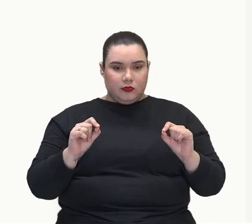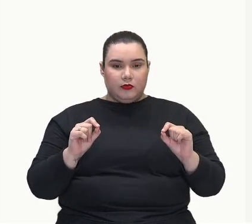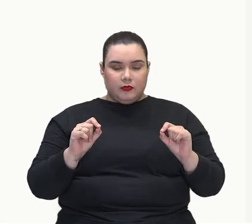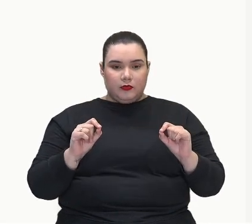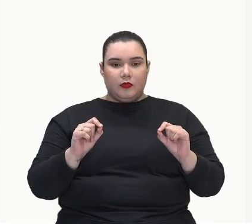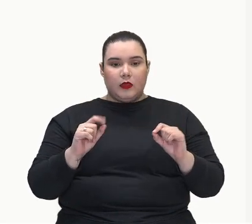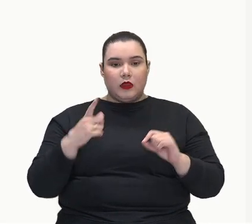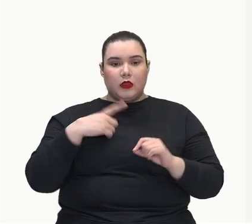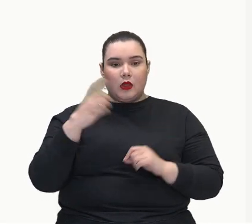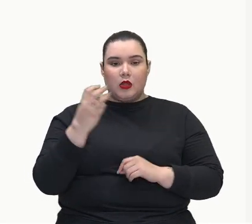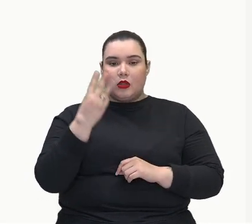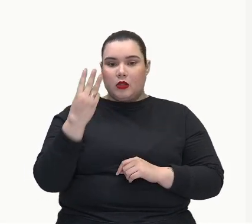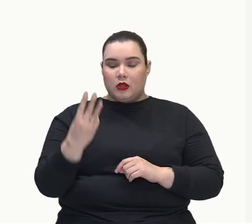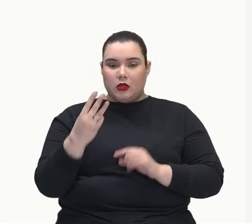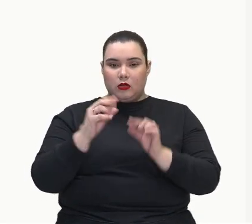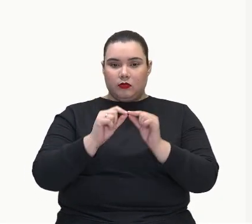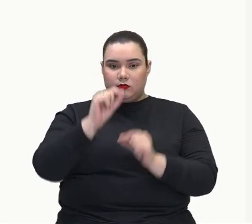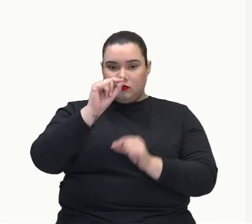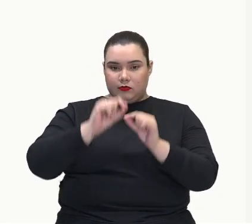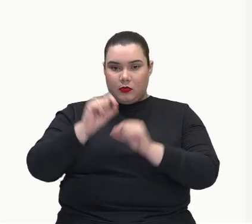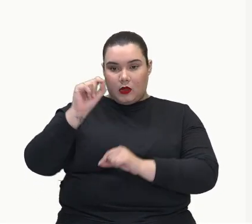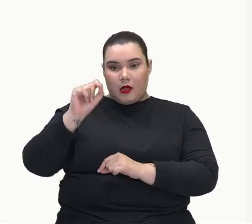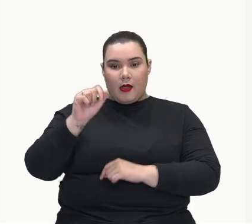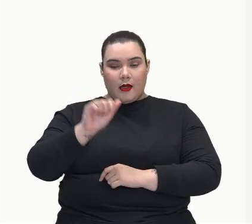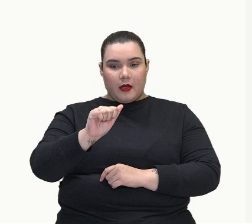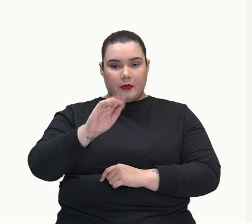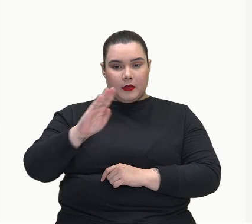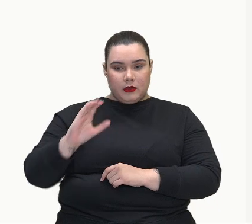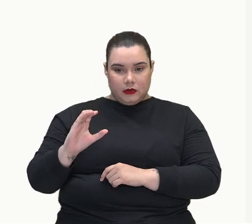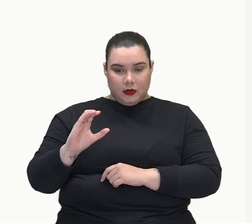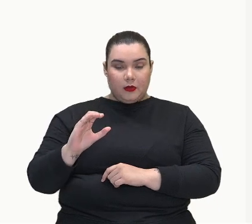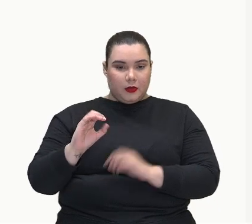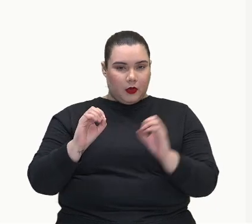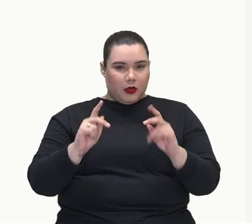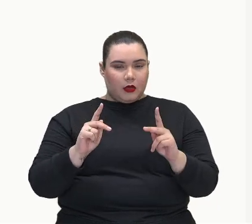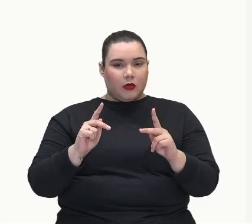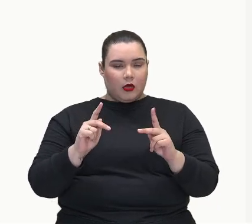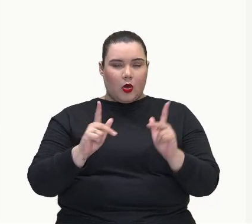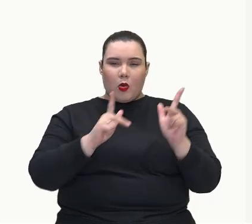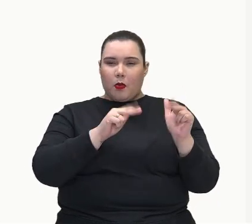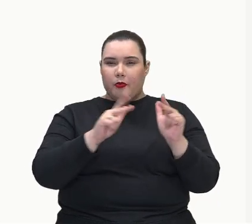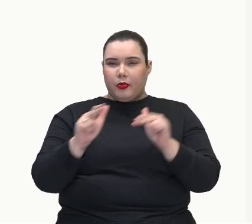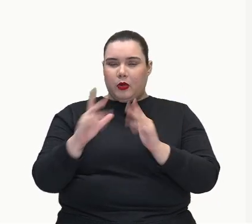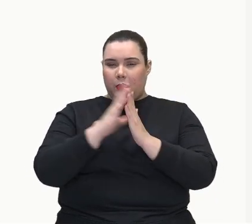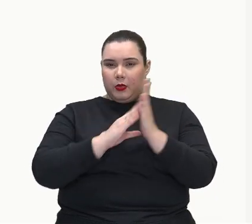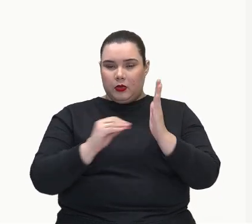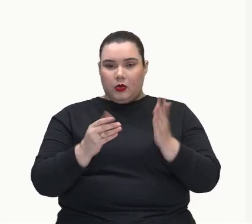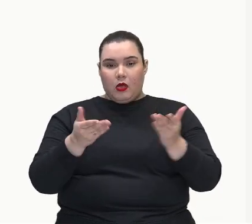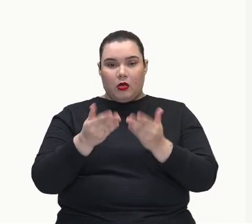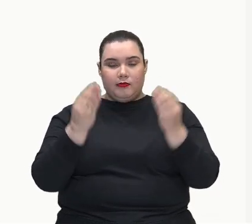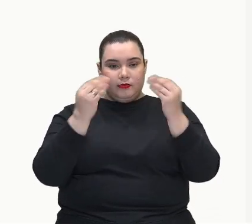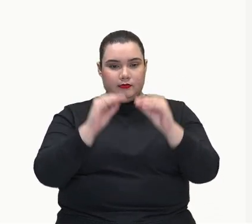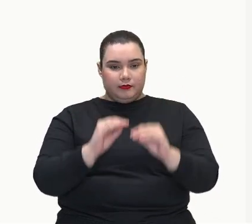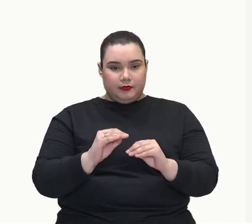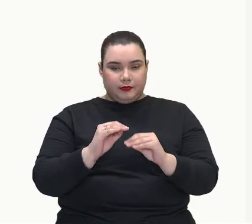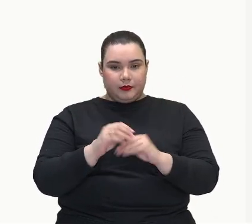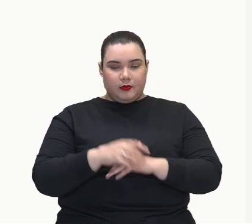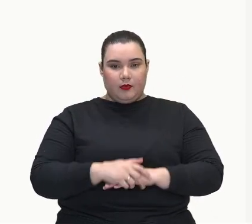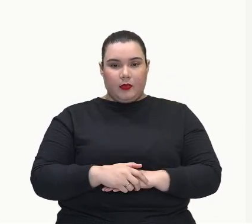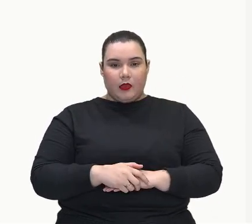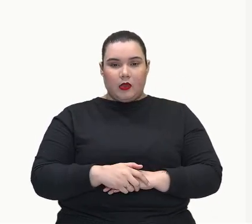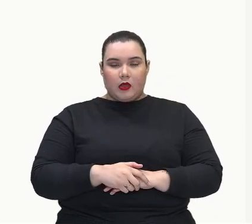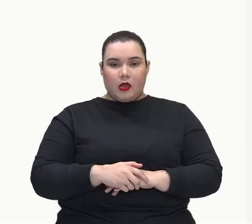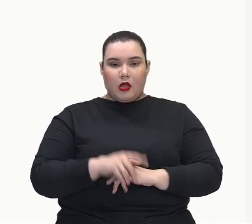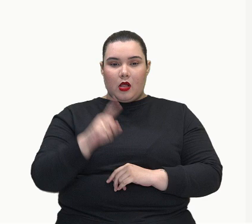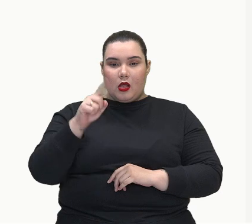transversais que estão cortando as retas paralelas A, B e C. E a gente vai montar essa relação aqui, ó. A